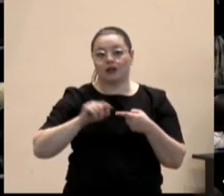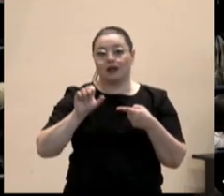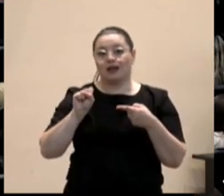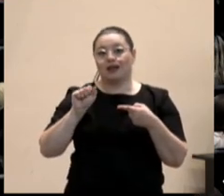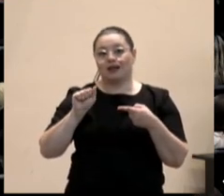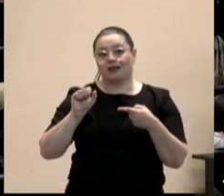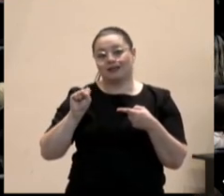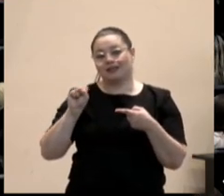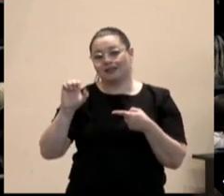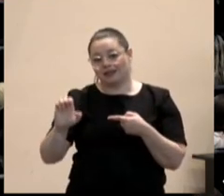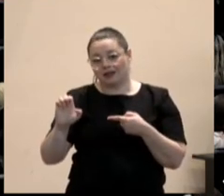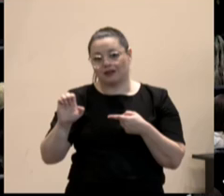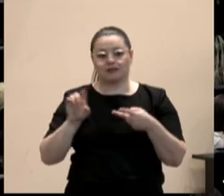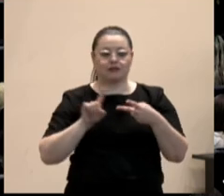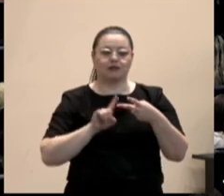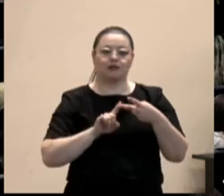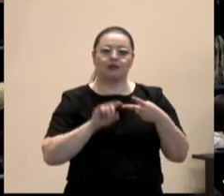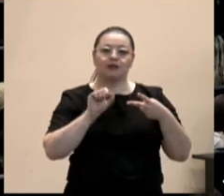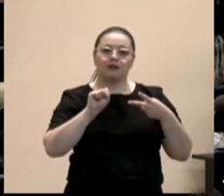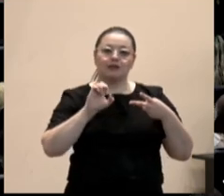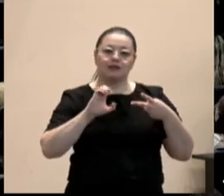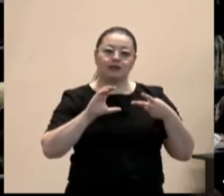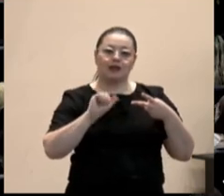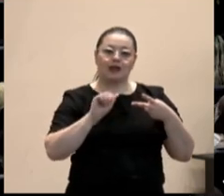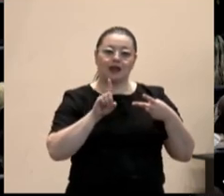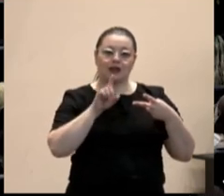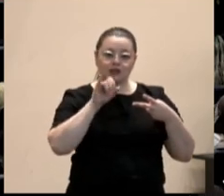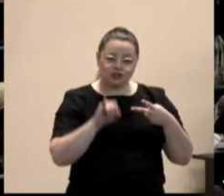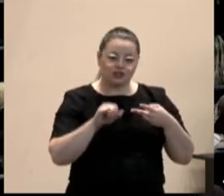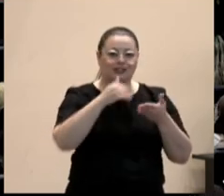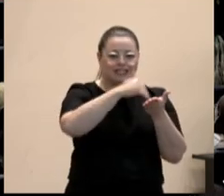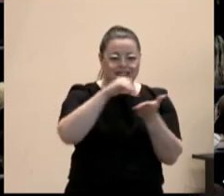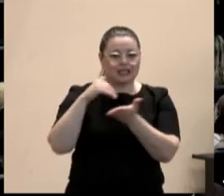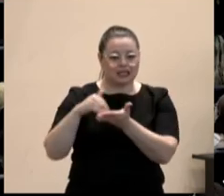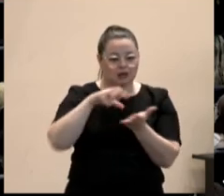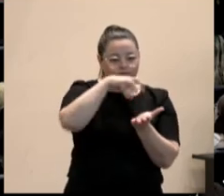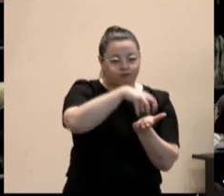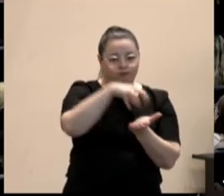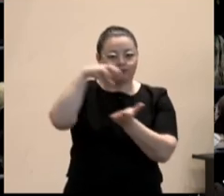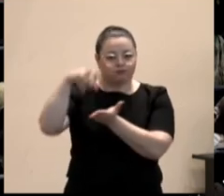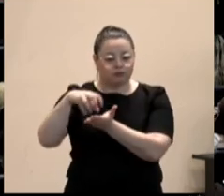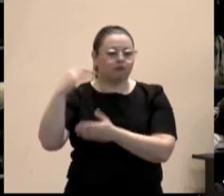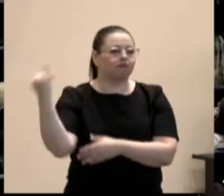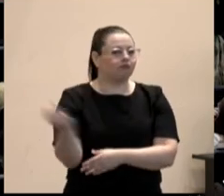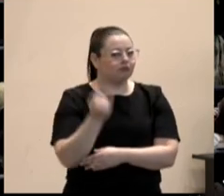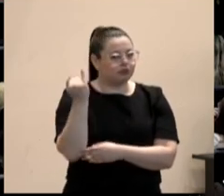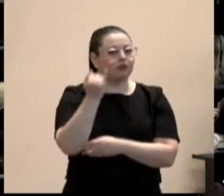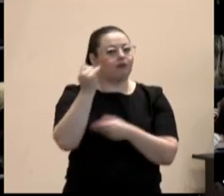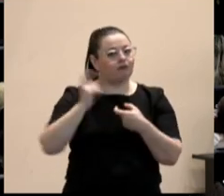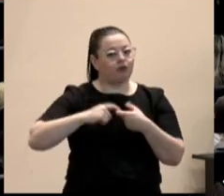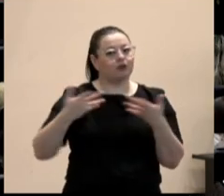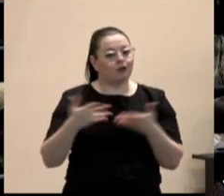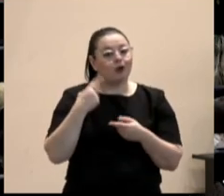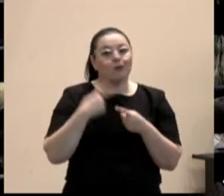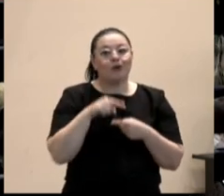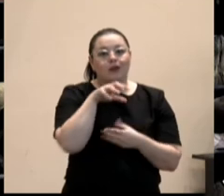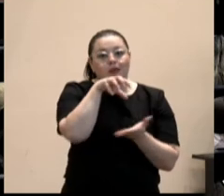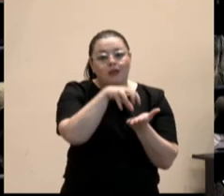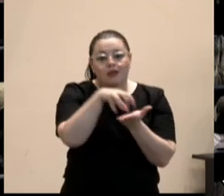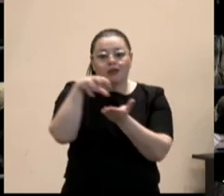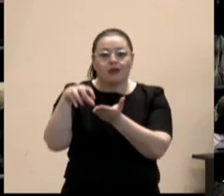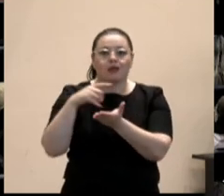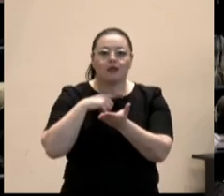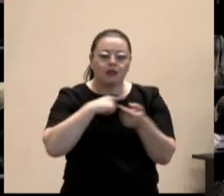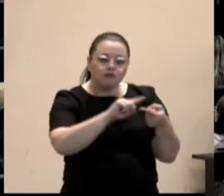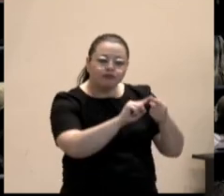da SECADI, que são secretarias da maior importância, que fazem essa articulação com as redes, né,